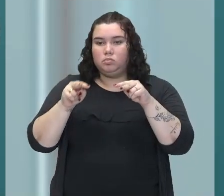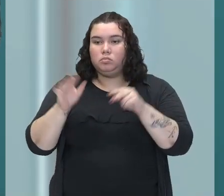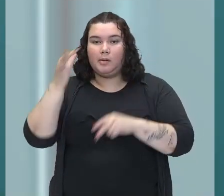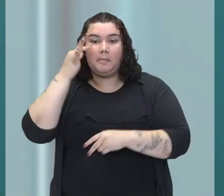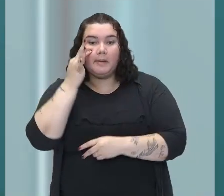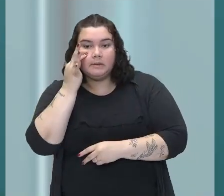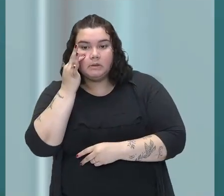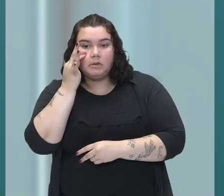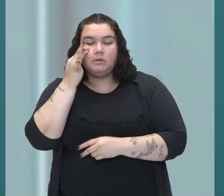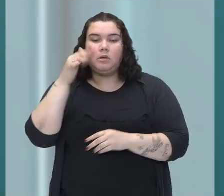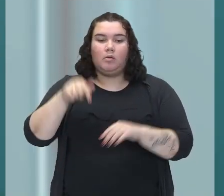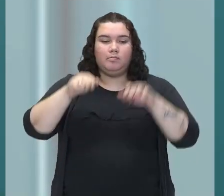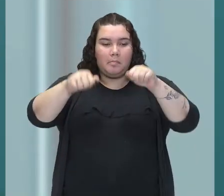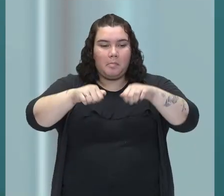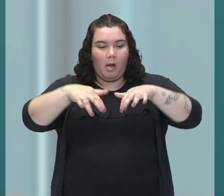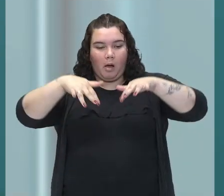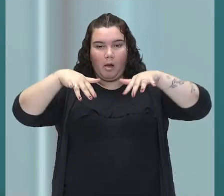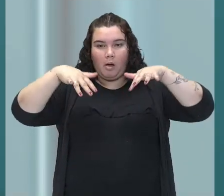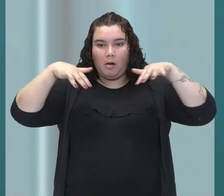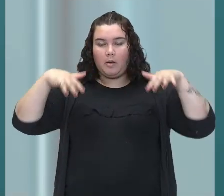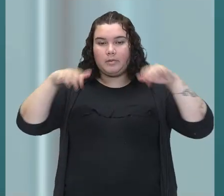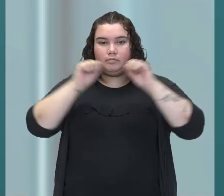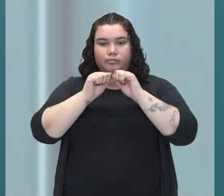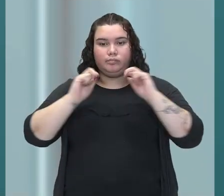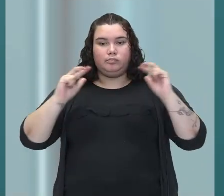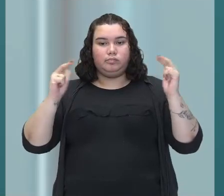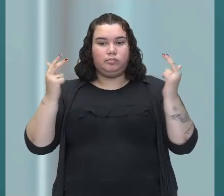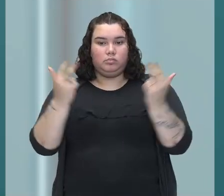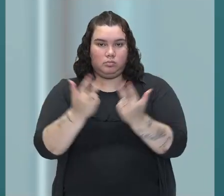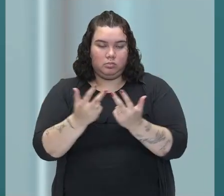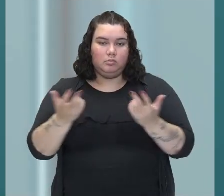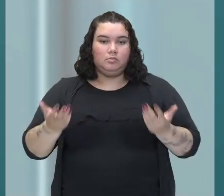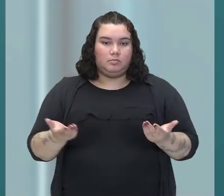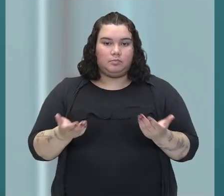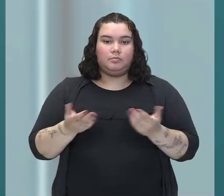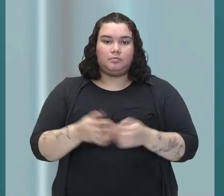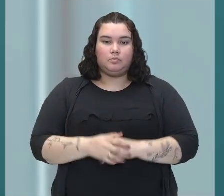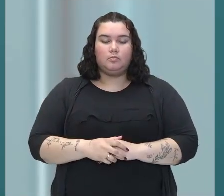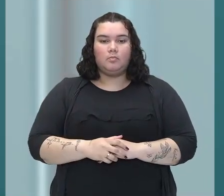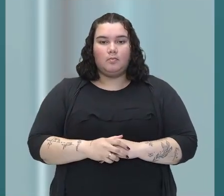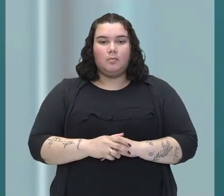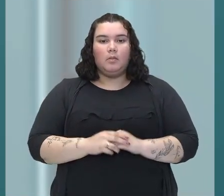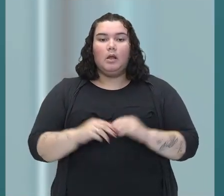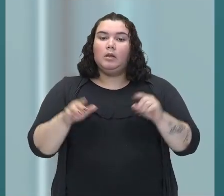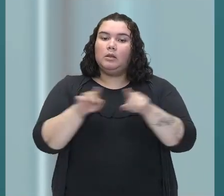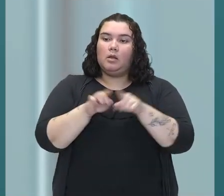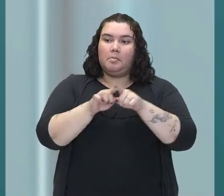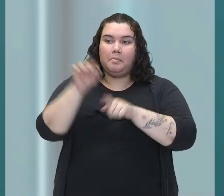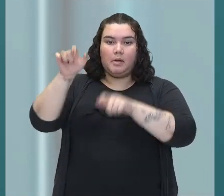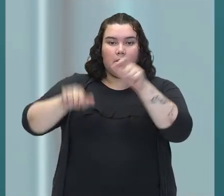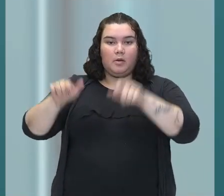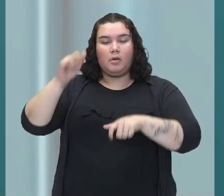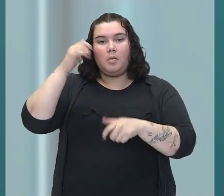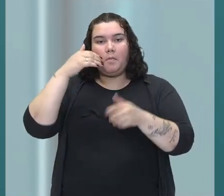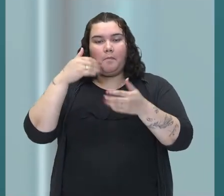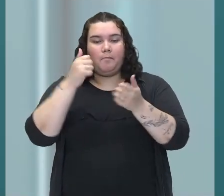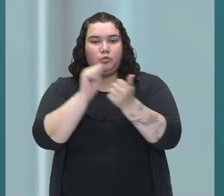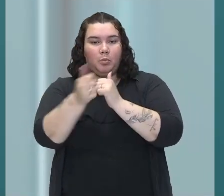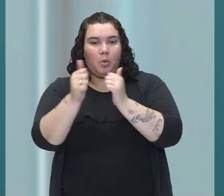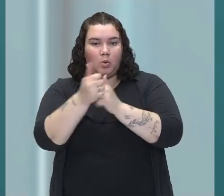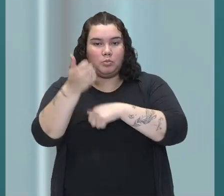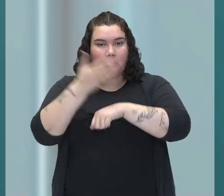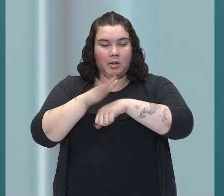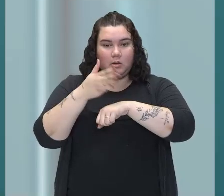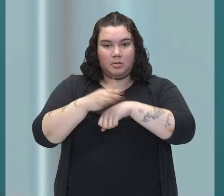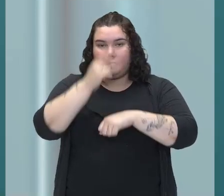dos espectadores lá no local daquela prática. Ao mesmo tempo em que os próprios atletas também se beneficiam. Aqueles